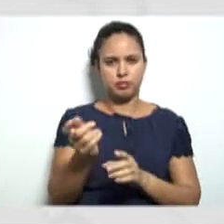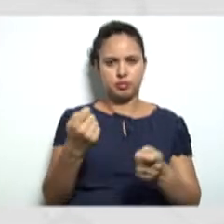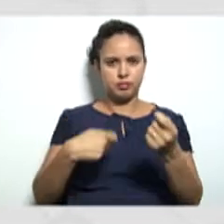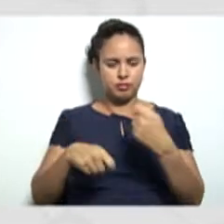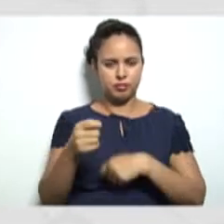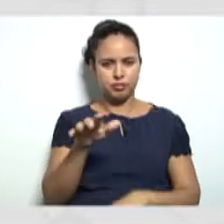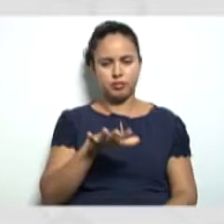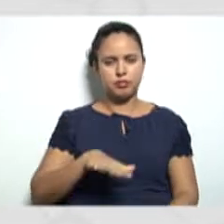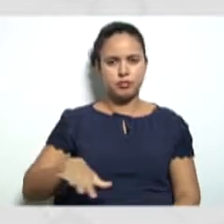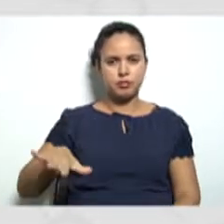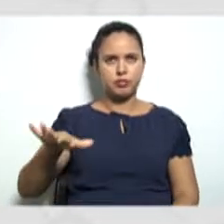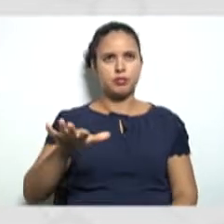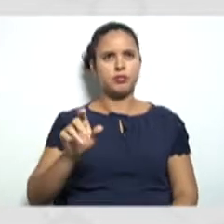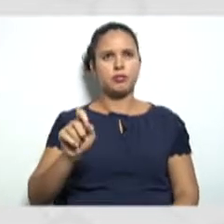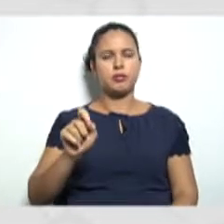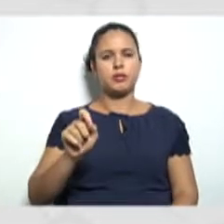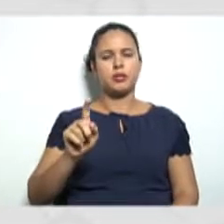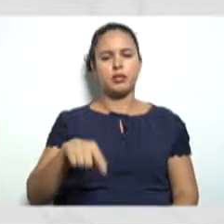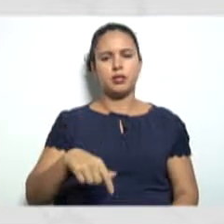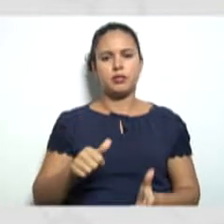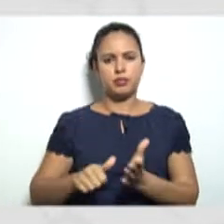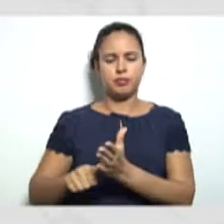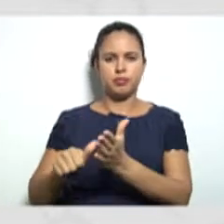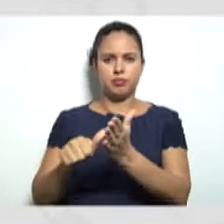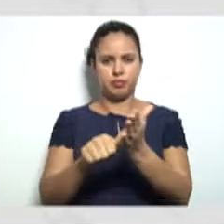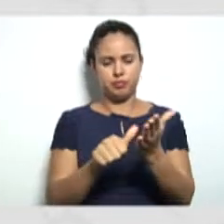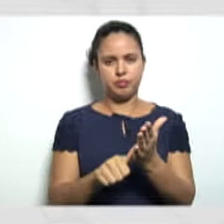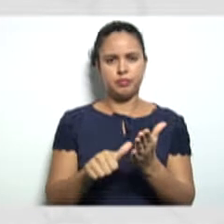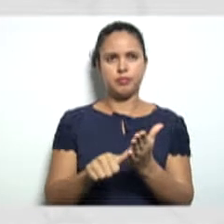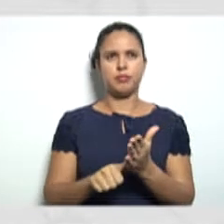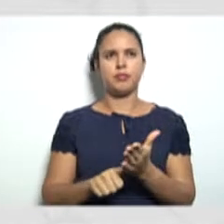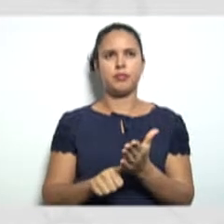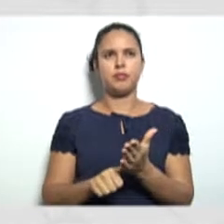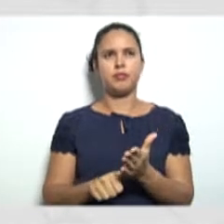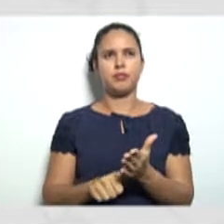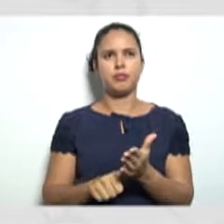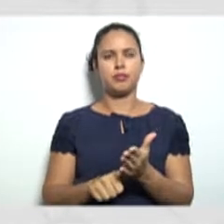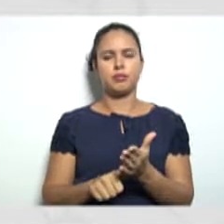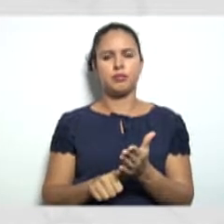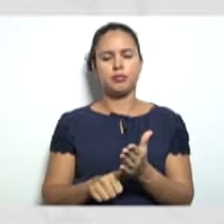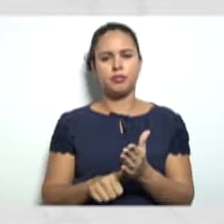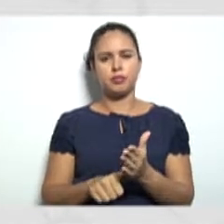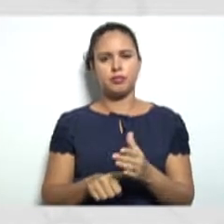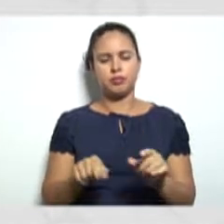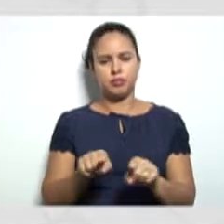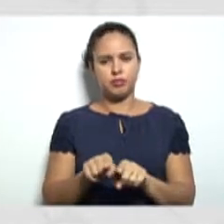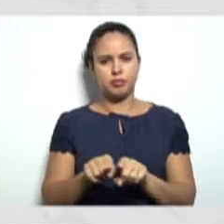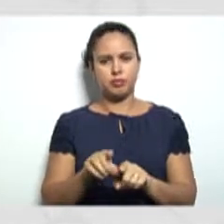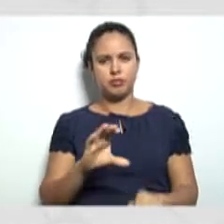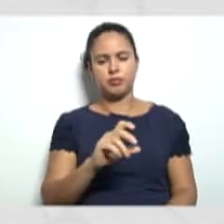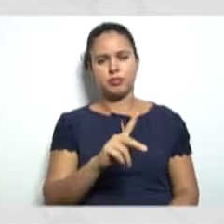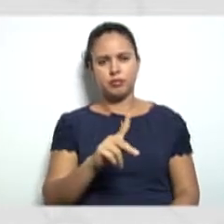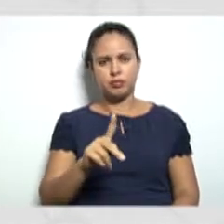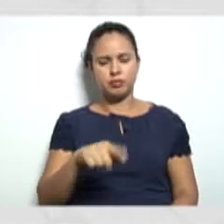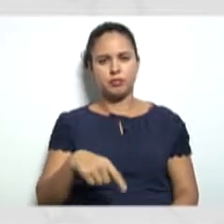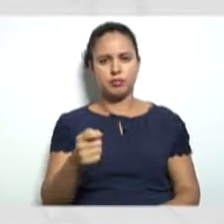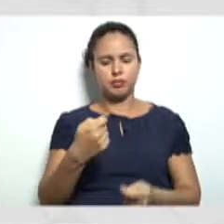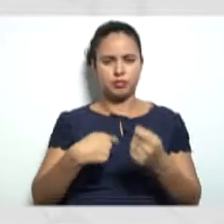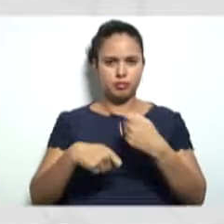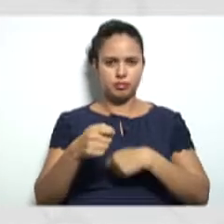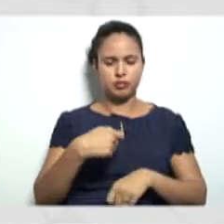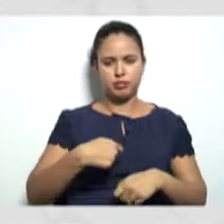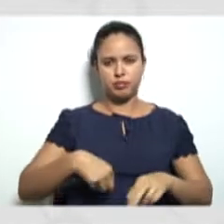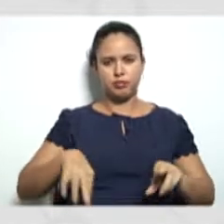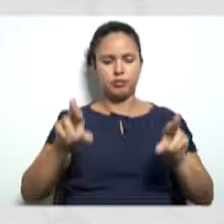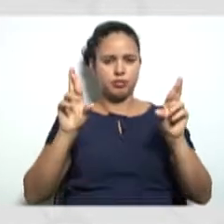produção, a administração é feita por sócios eleitos para essa função. A cooperativa é administrada de acordo com as decisões tomadas